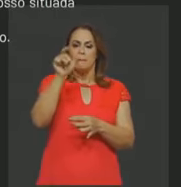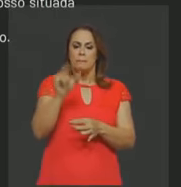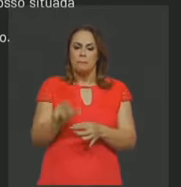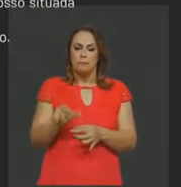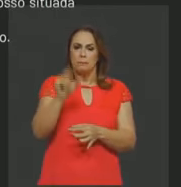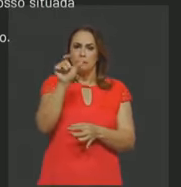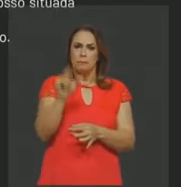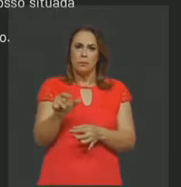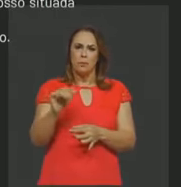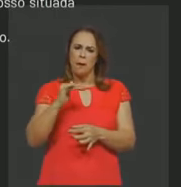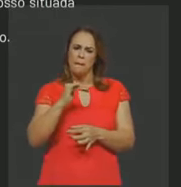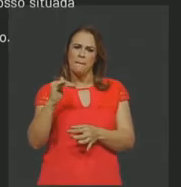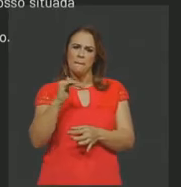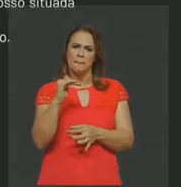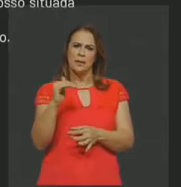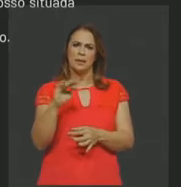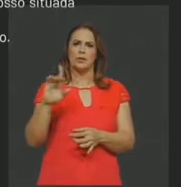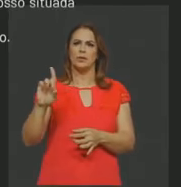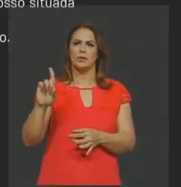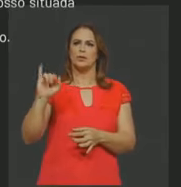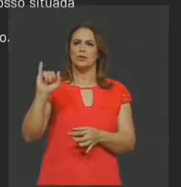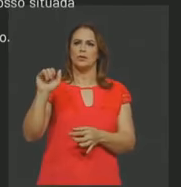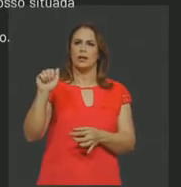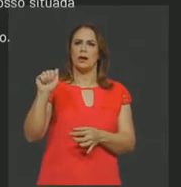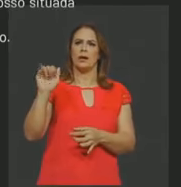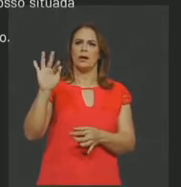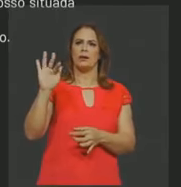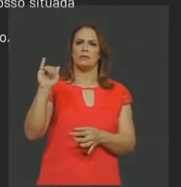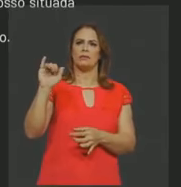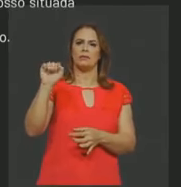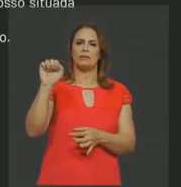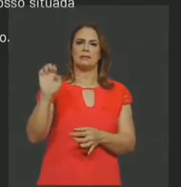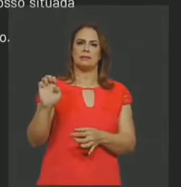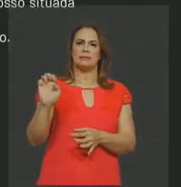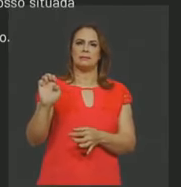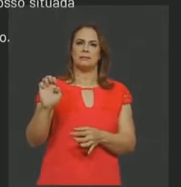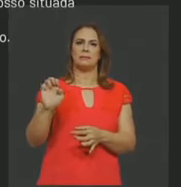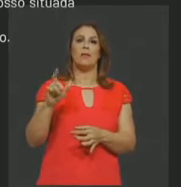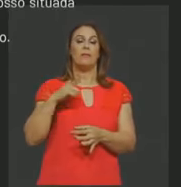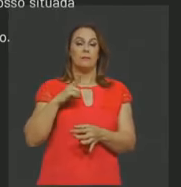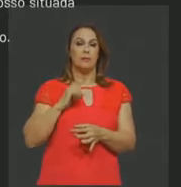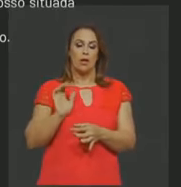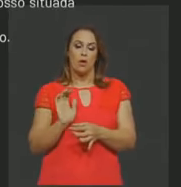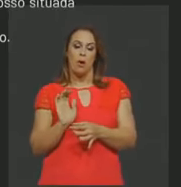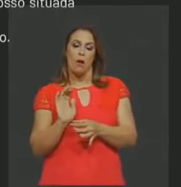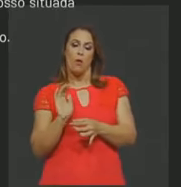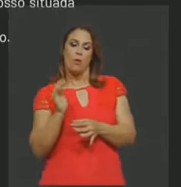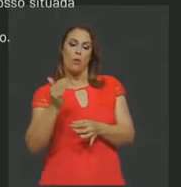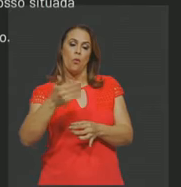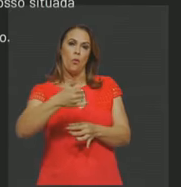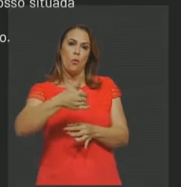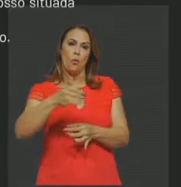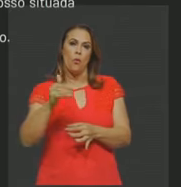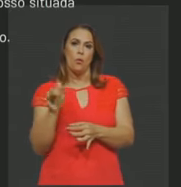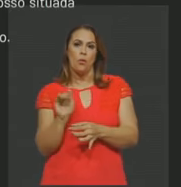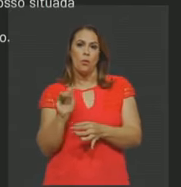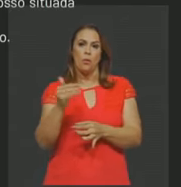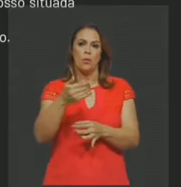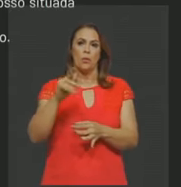tá? Nós temos uma membrana que circula o osso, que é o periósteo, tá? Que é bem vascularizada. E a gente pode ver, gente,